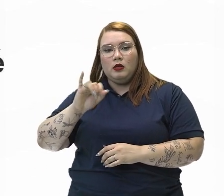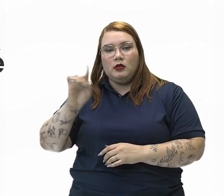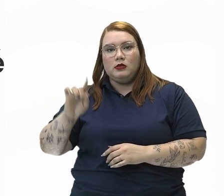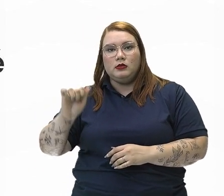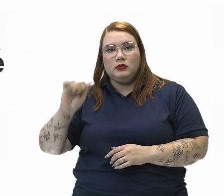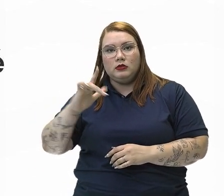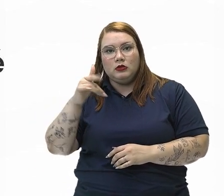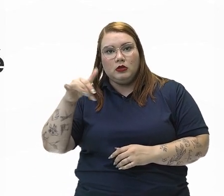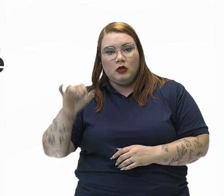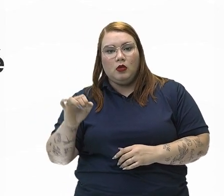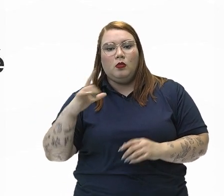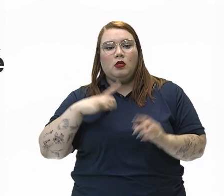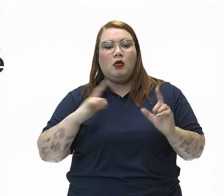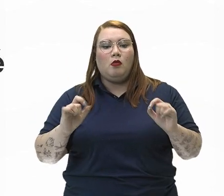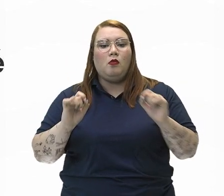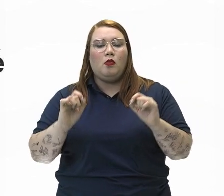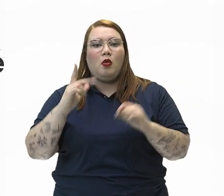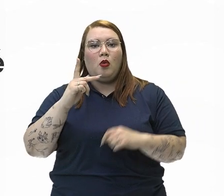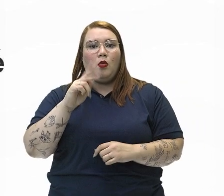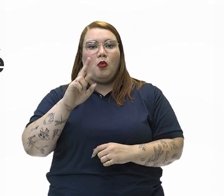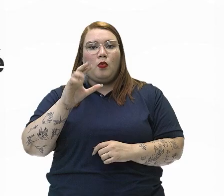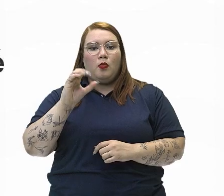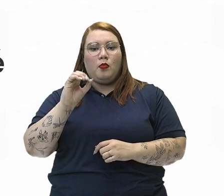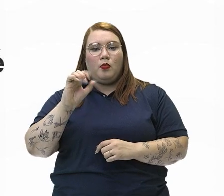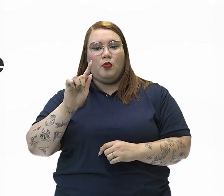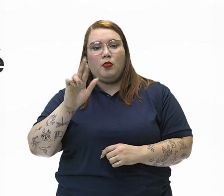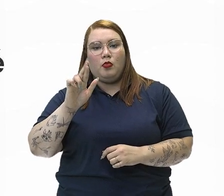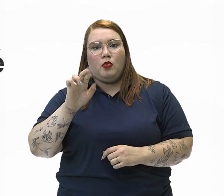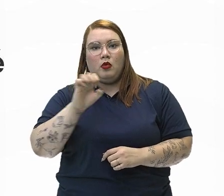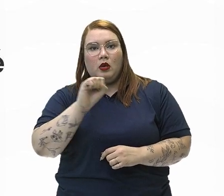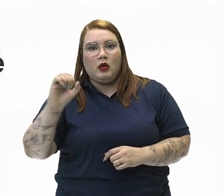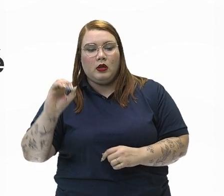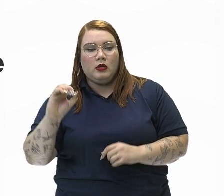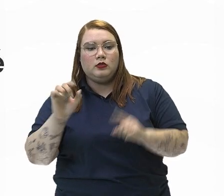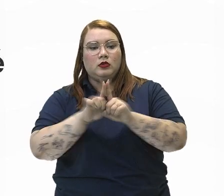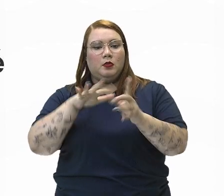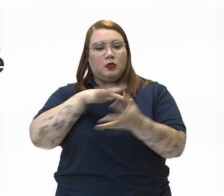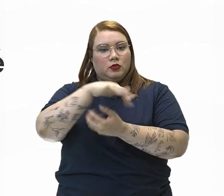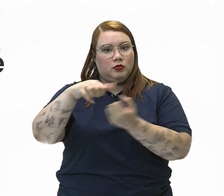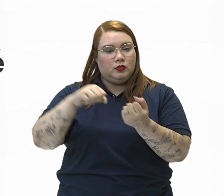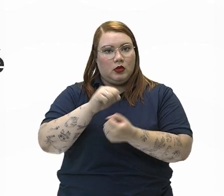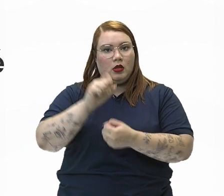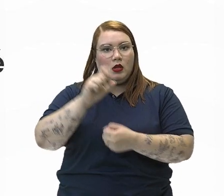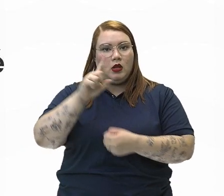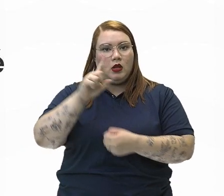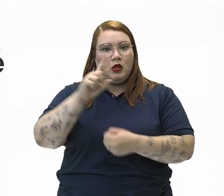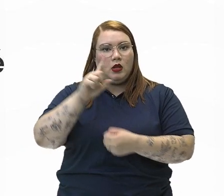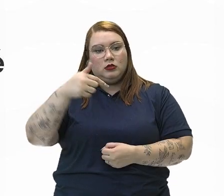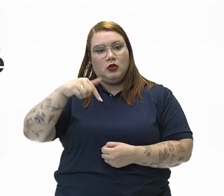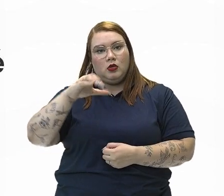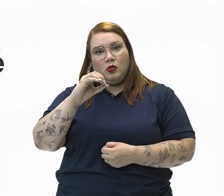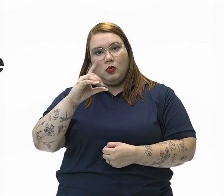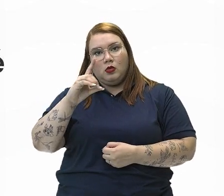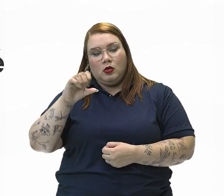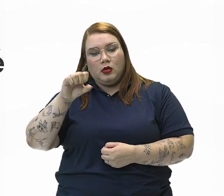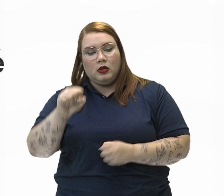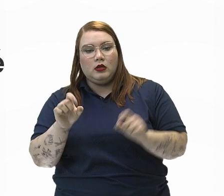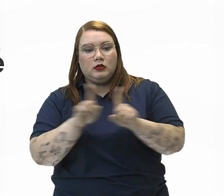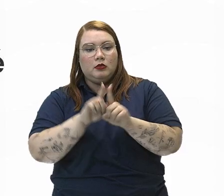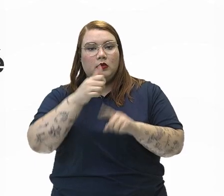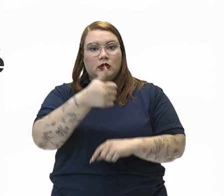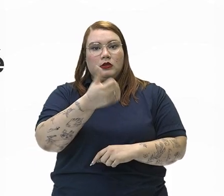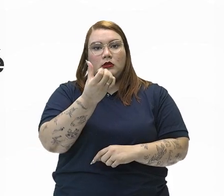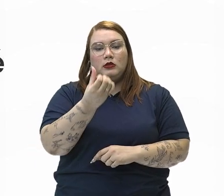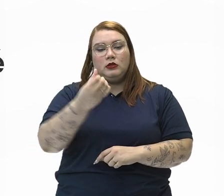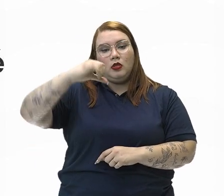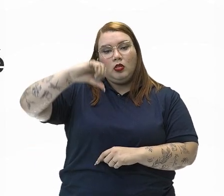progresso e sustentabilidade, né? Então, como a gente observa, são 17 e 169 metas